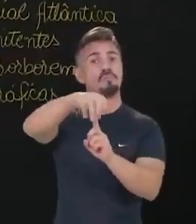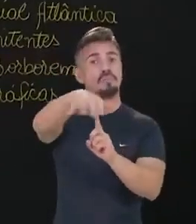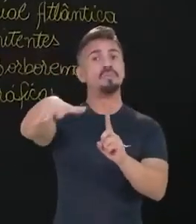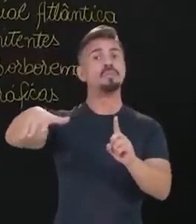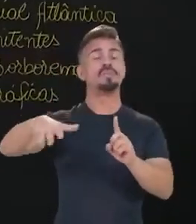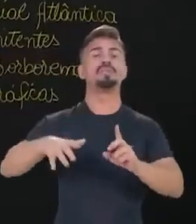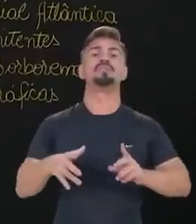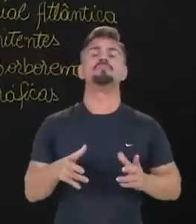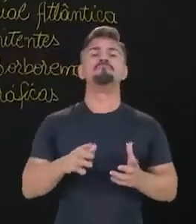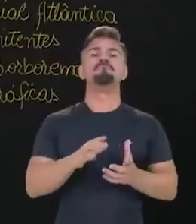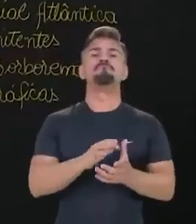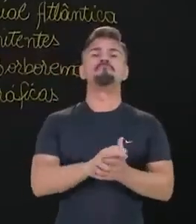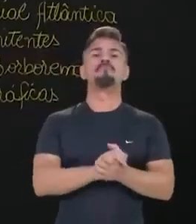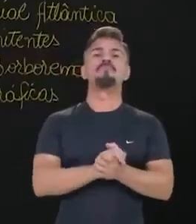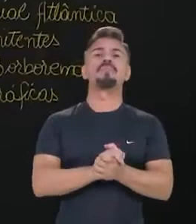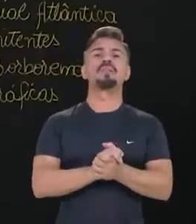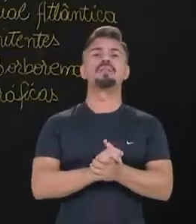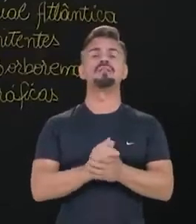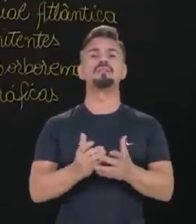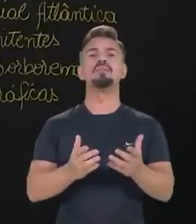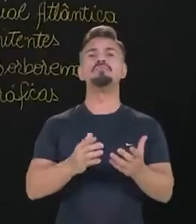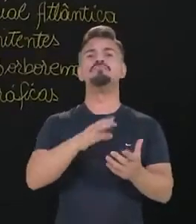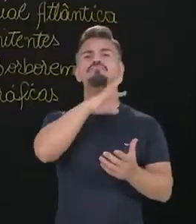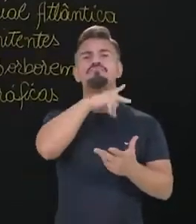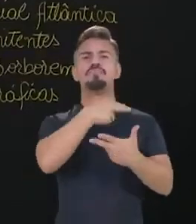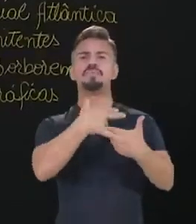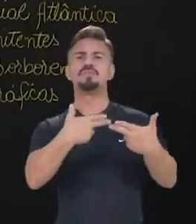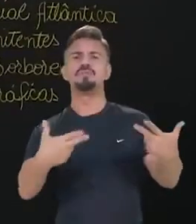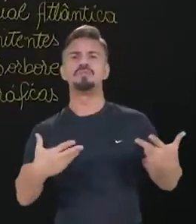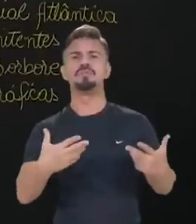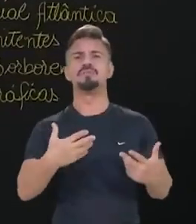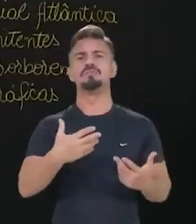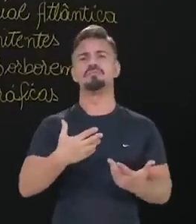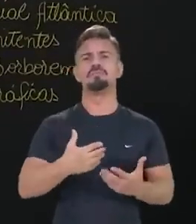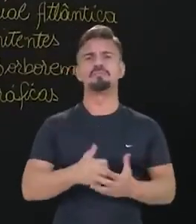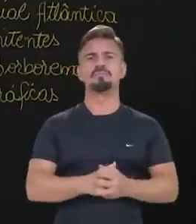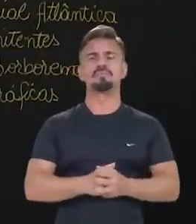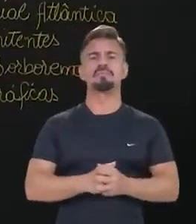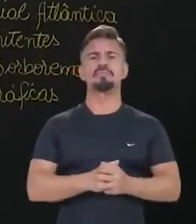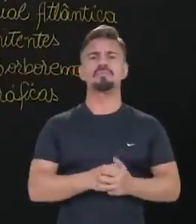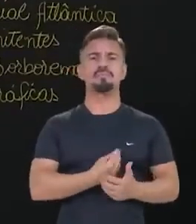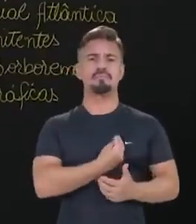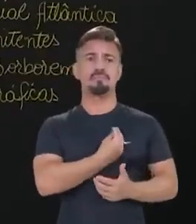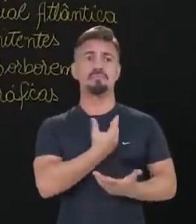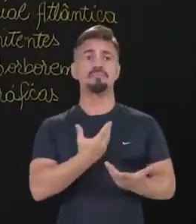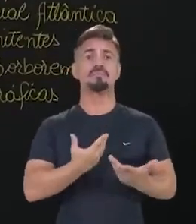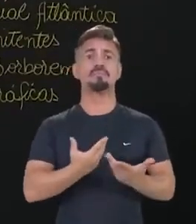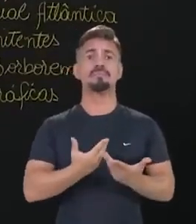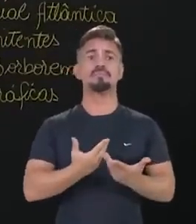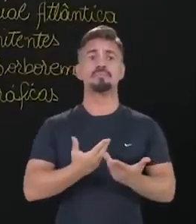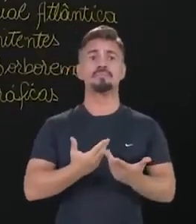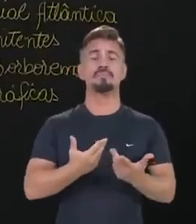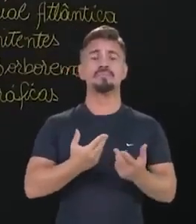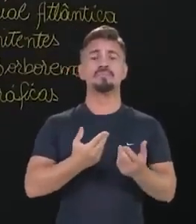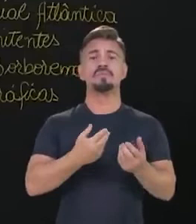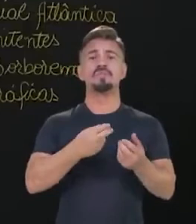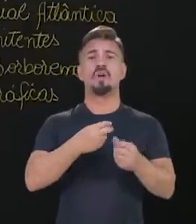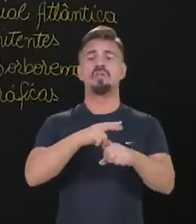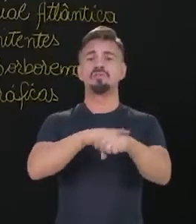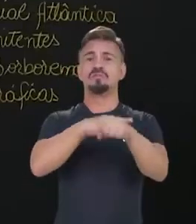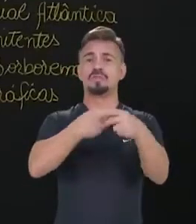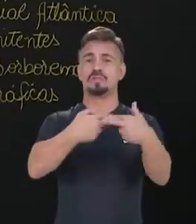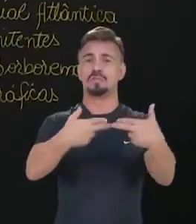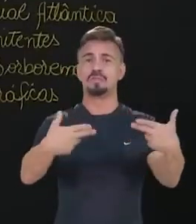estou colocando junto aí os seres vivos, os animais, em relação com os vegetais